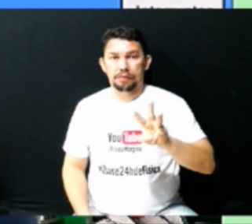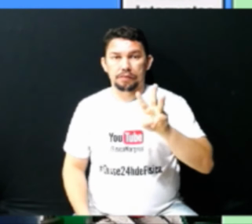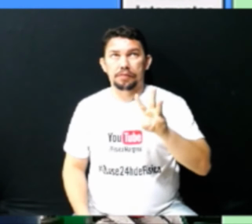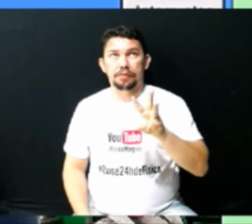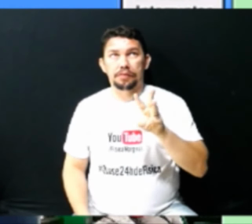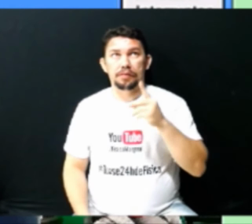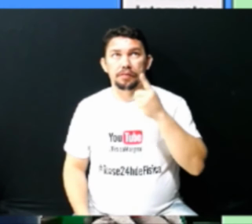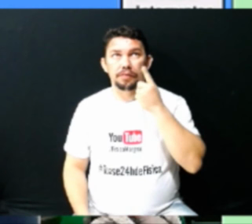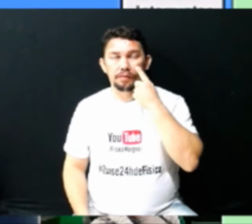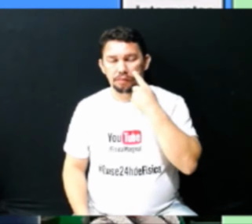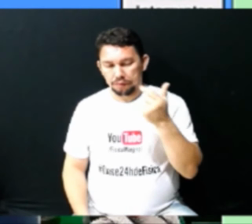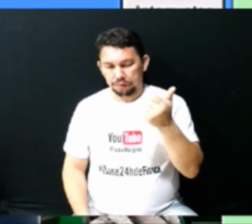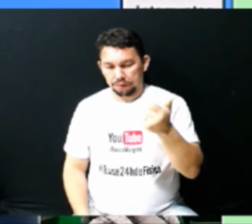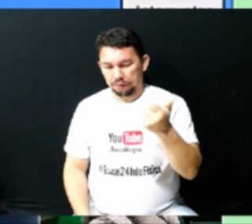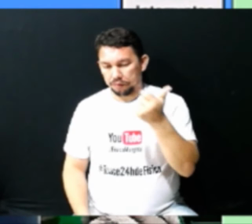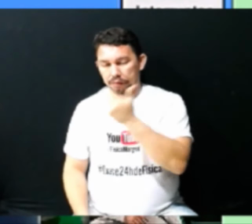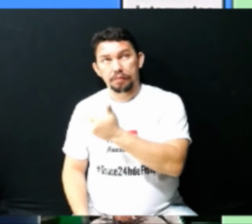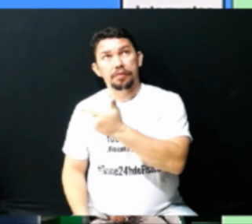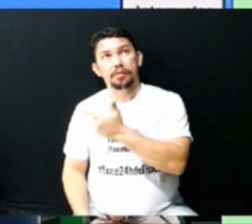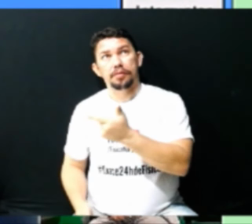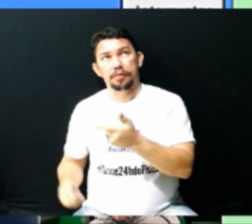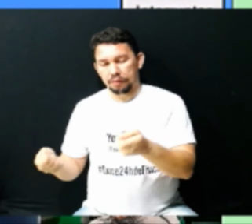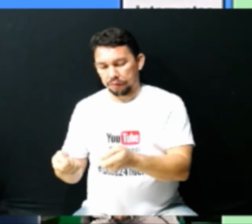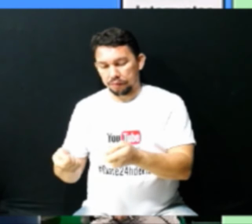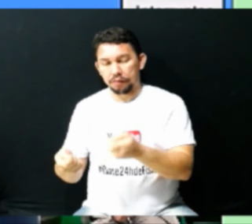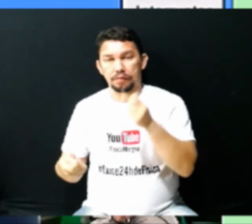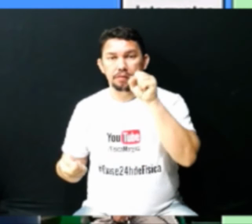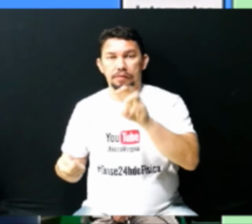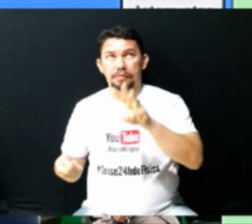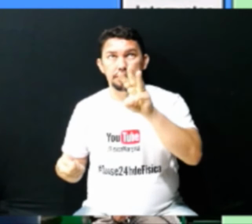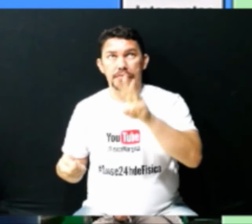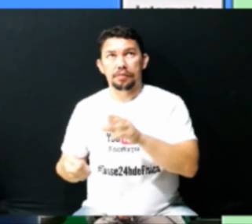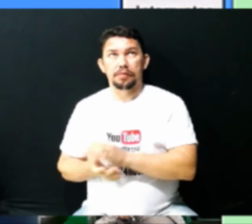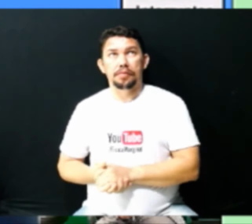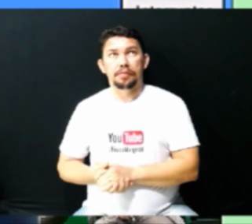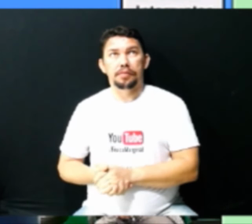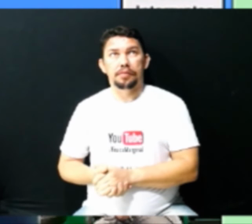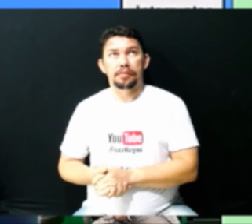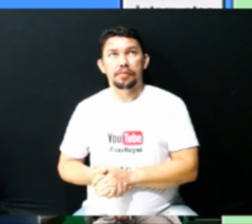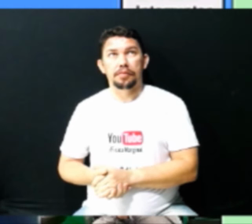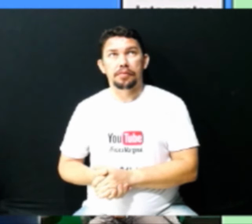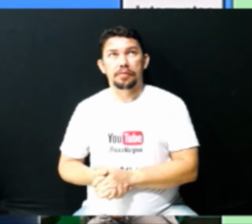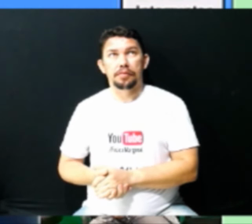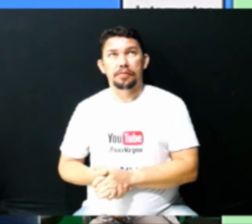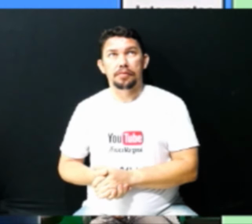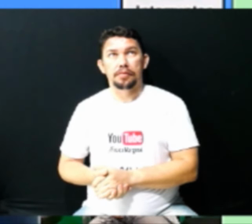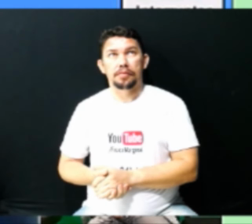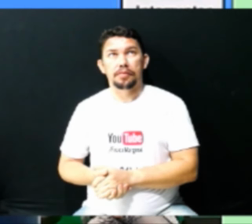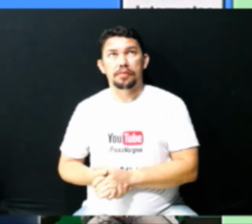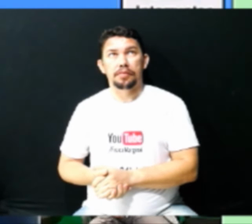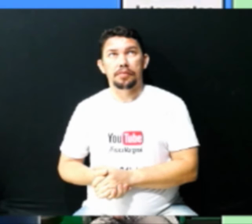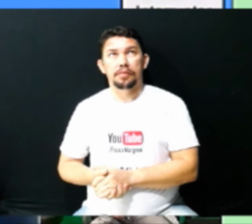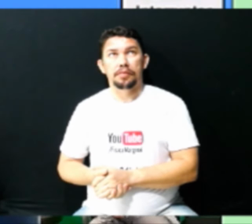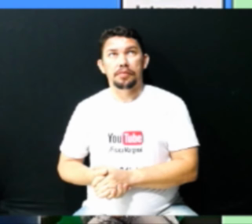segundo. Agora, esse aqui eu tenho 8 volts. E agora vamos medir no